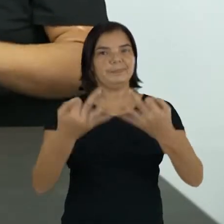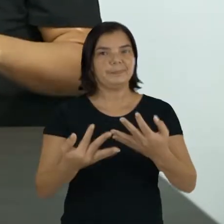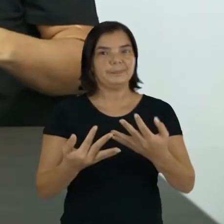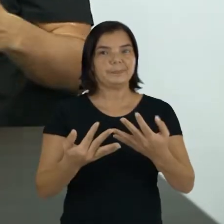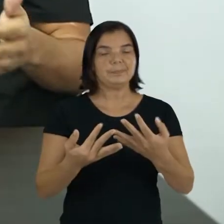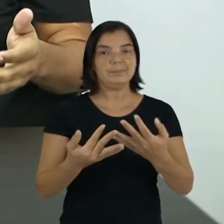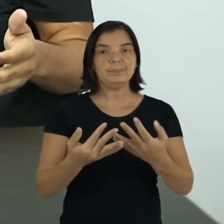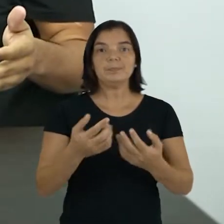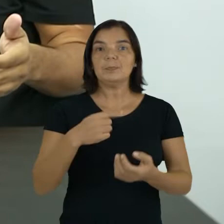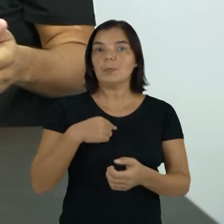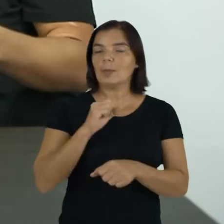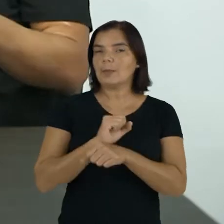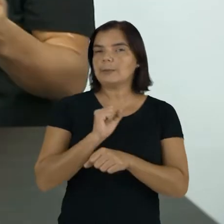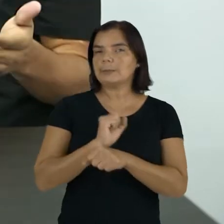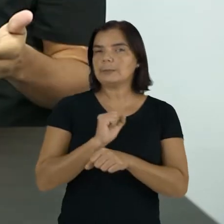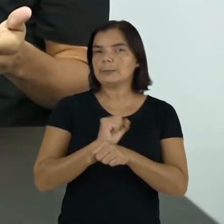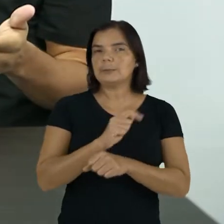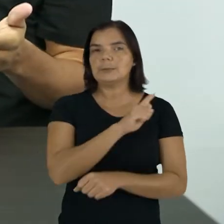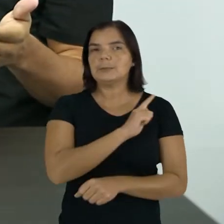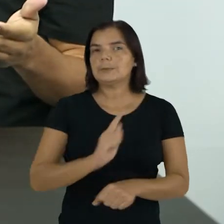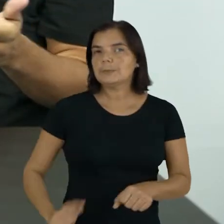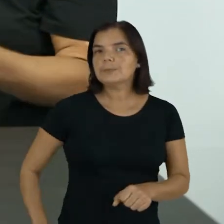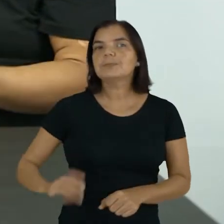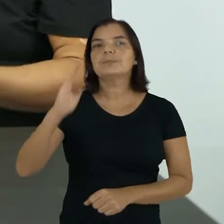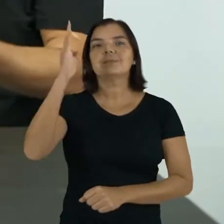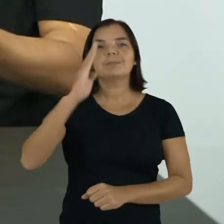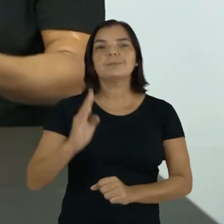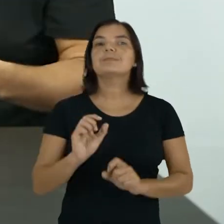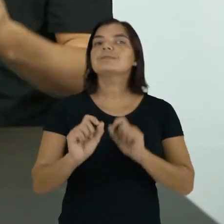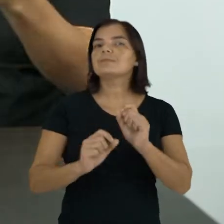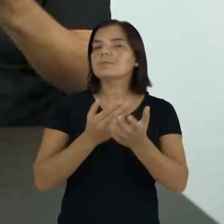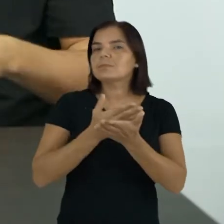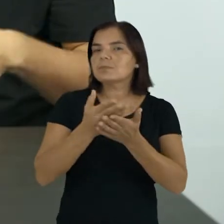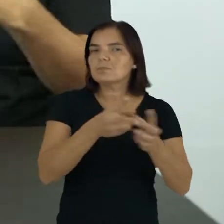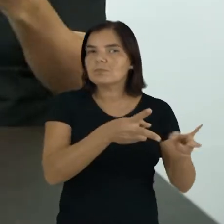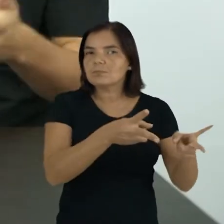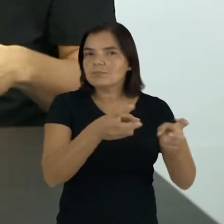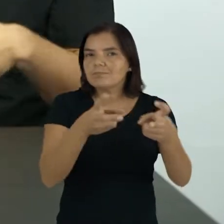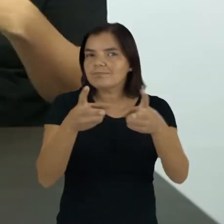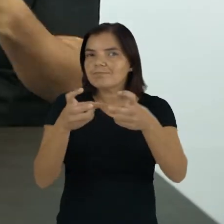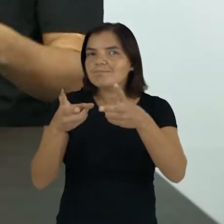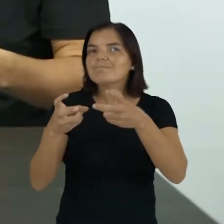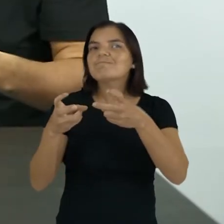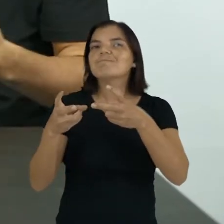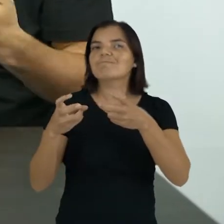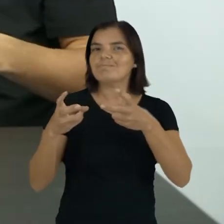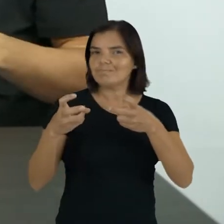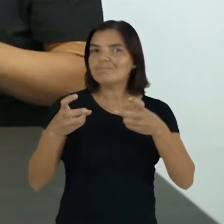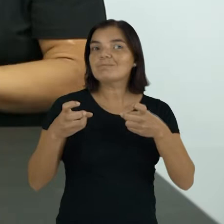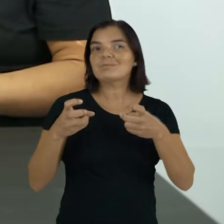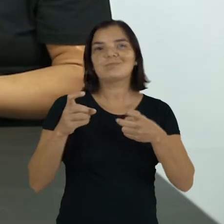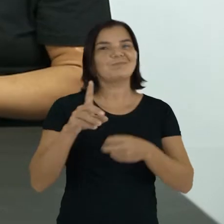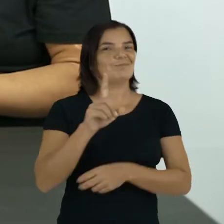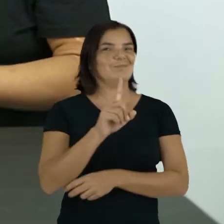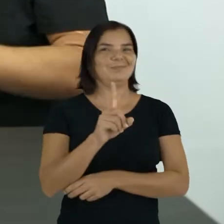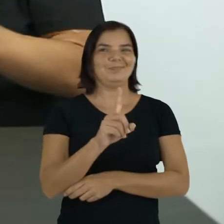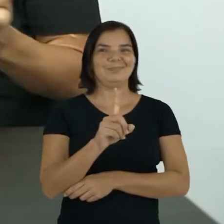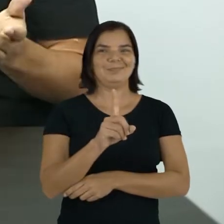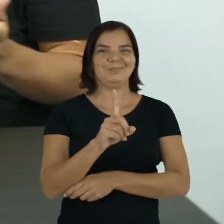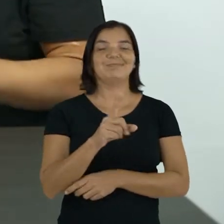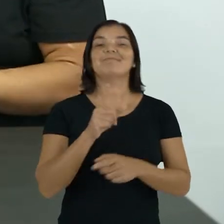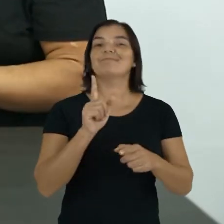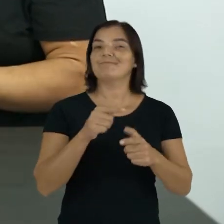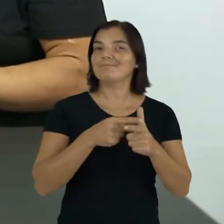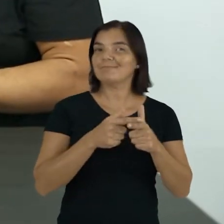A expectativa era, o governo brasileiro vai então começar a explorar, né, sim, o território acreano. Só que não. Esse